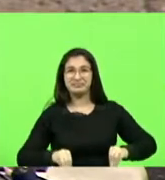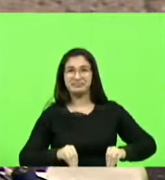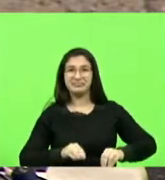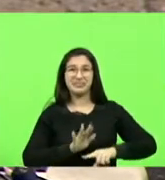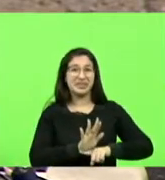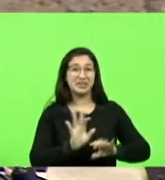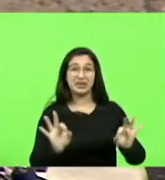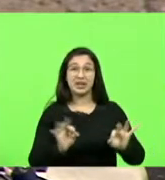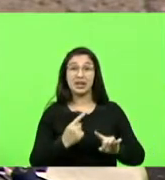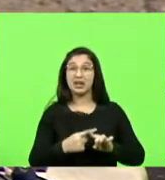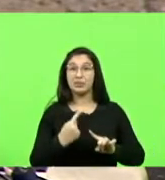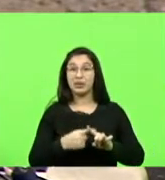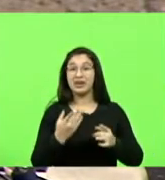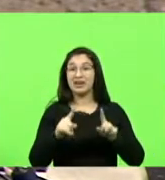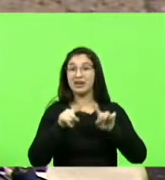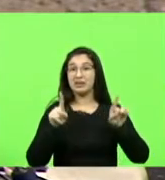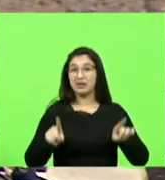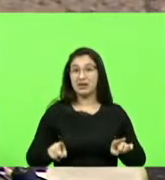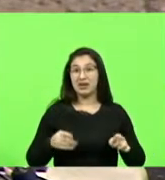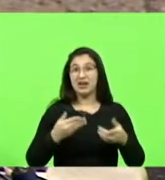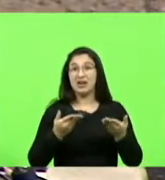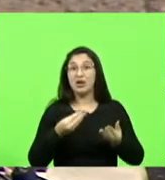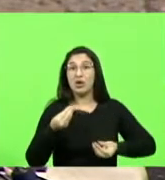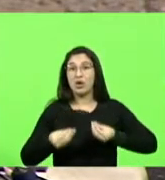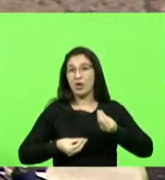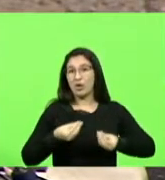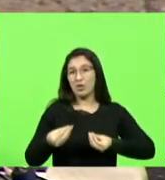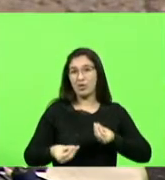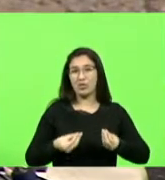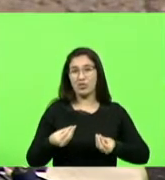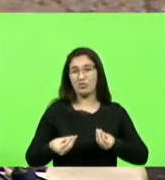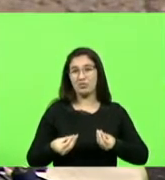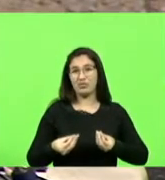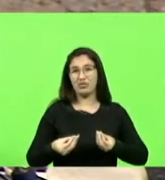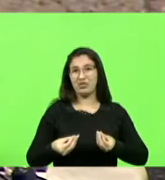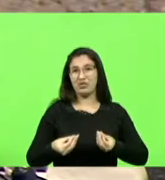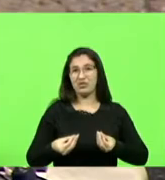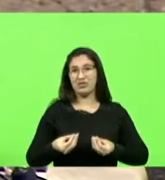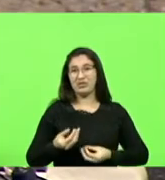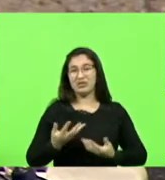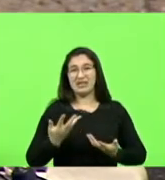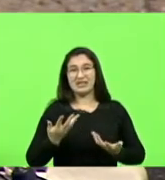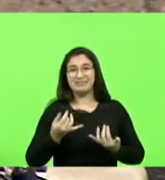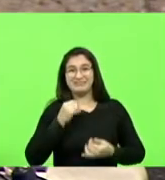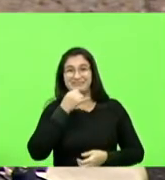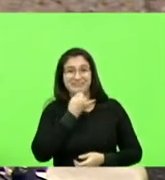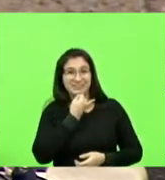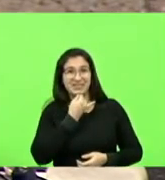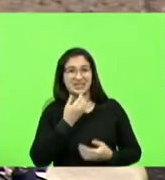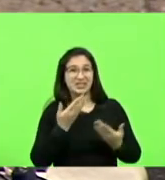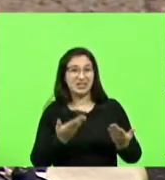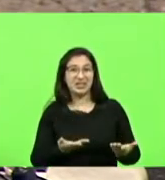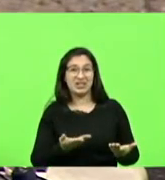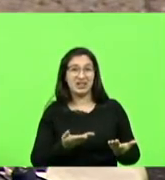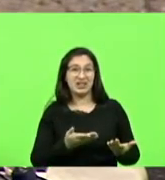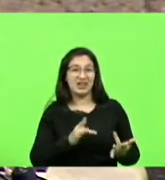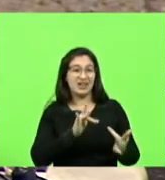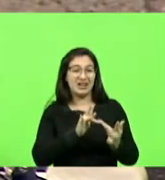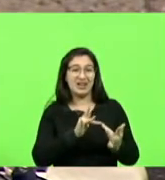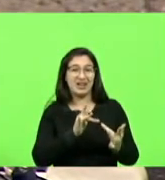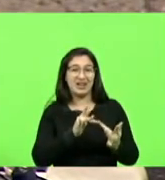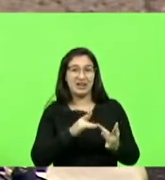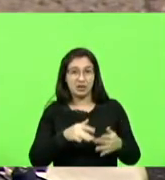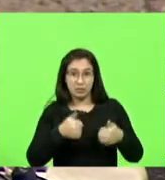os funcionários estão ficando cada vez mais desmotivados. E um funcionário desmotivado atende mal na ponta. Isso é normal,